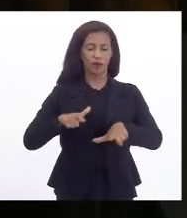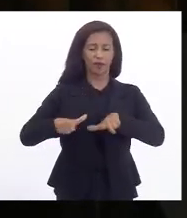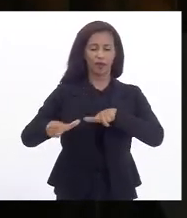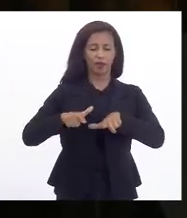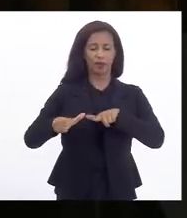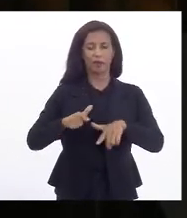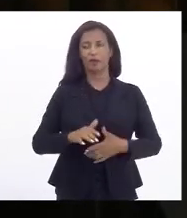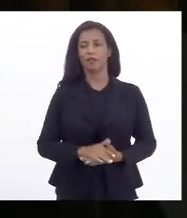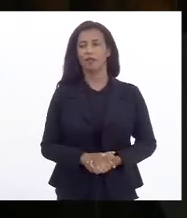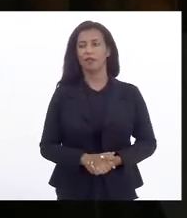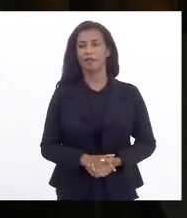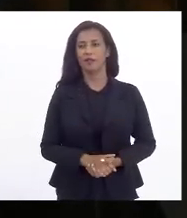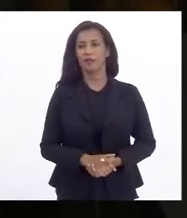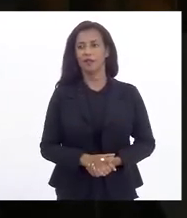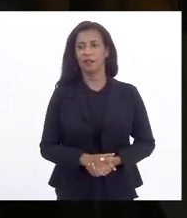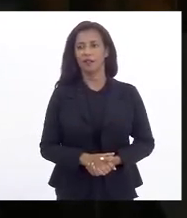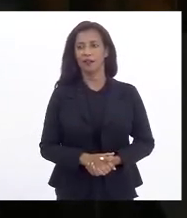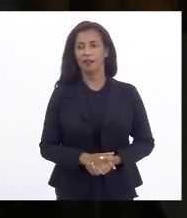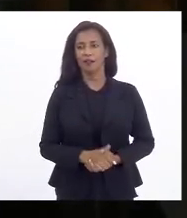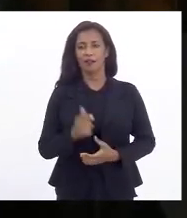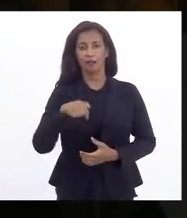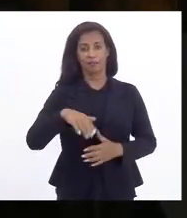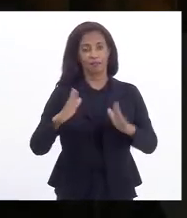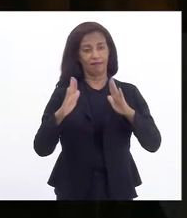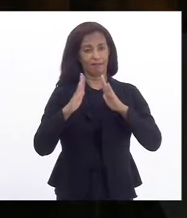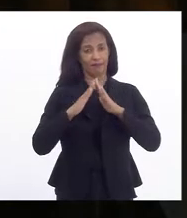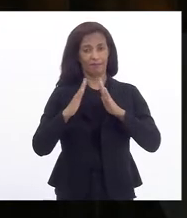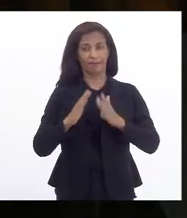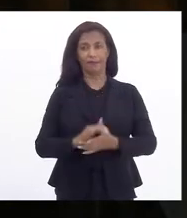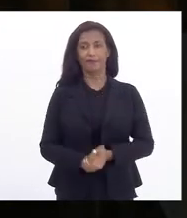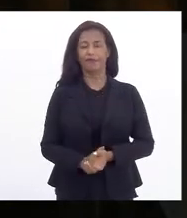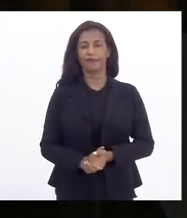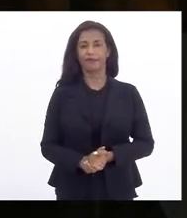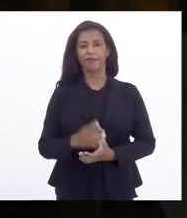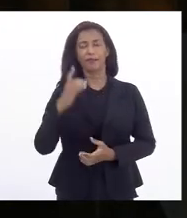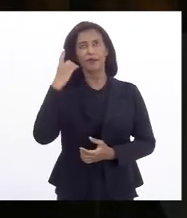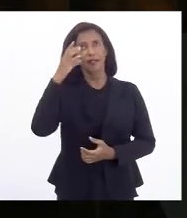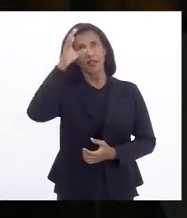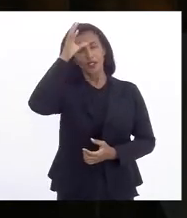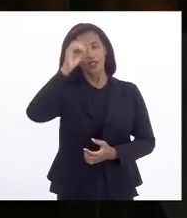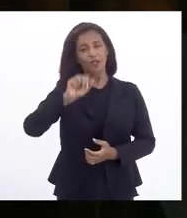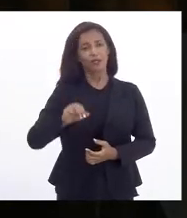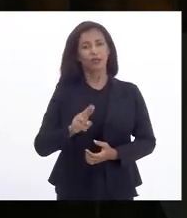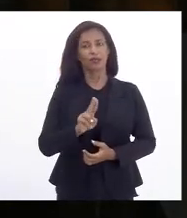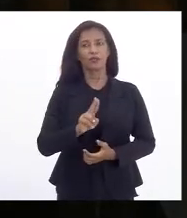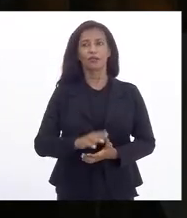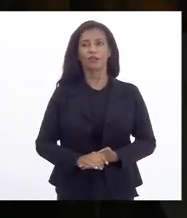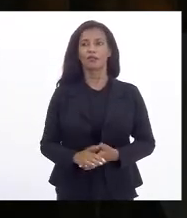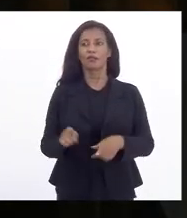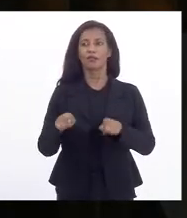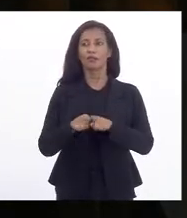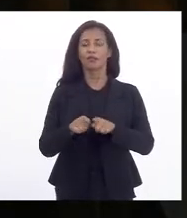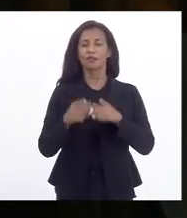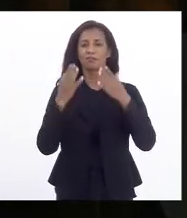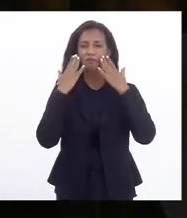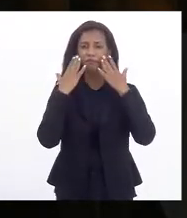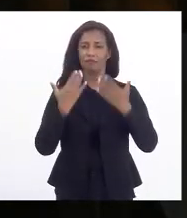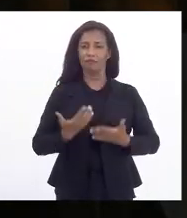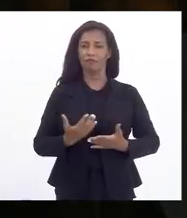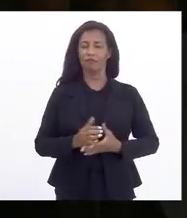trabalhadoras e trabalhadores desta casa Deputado a tia Ju eu quero também lhe